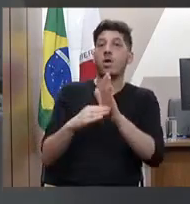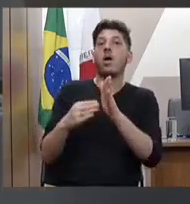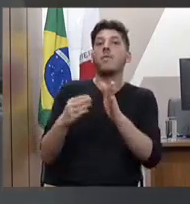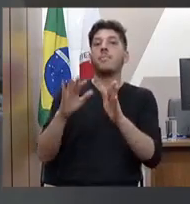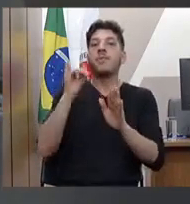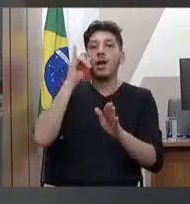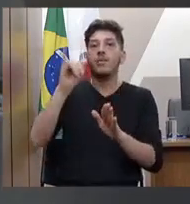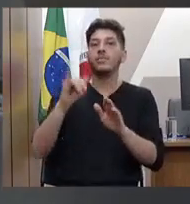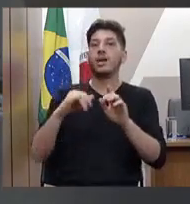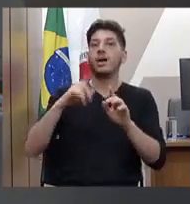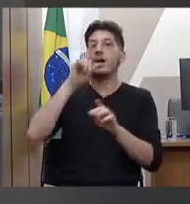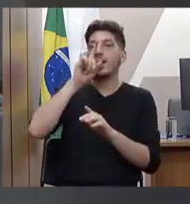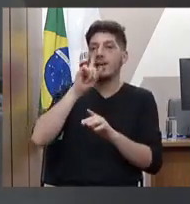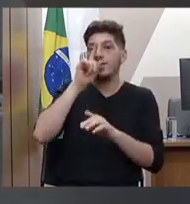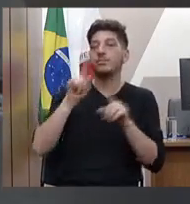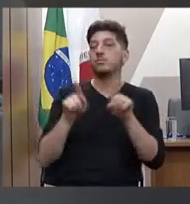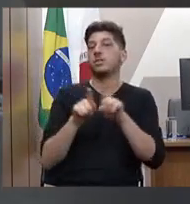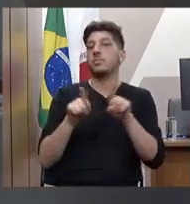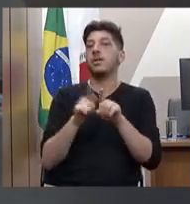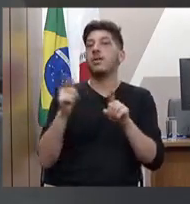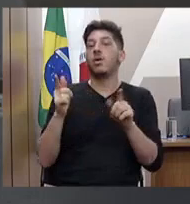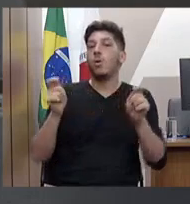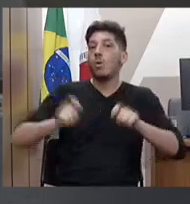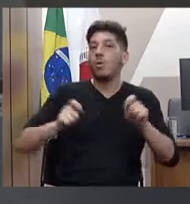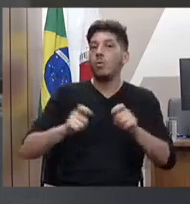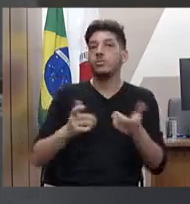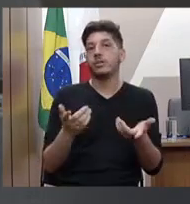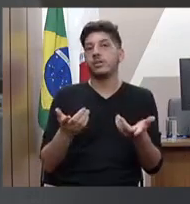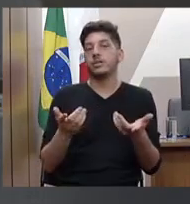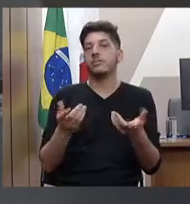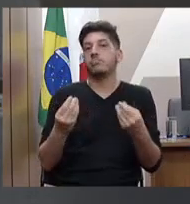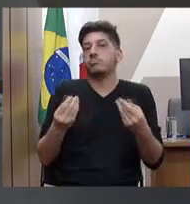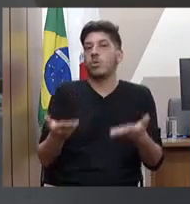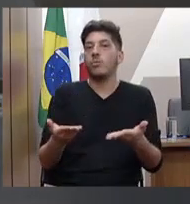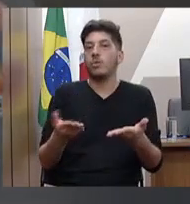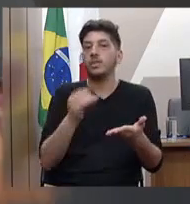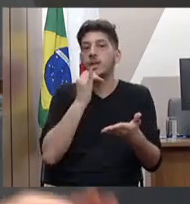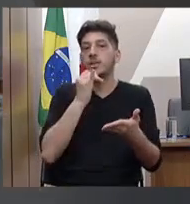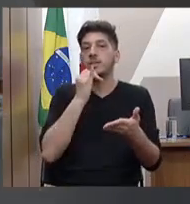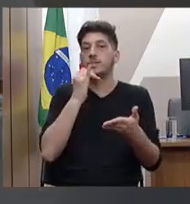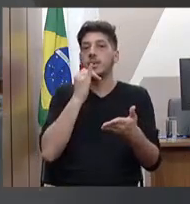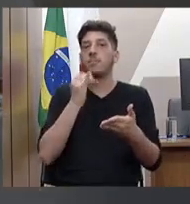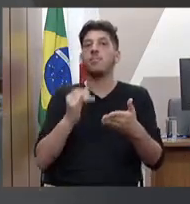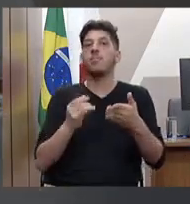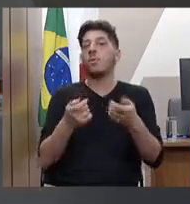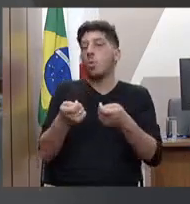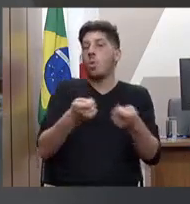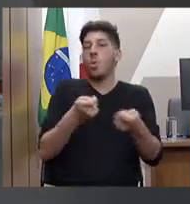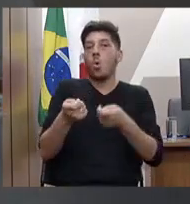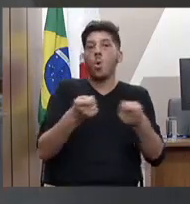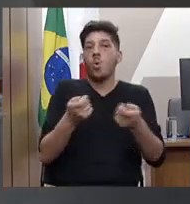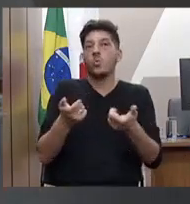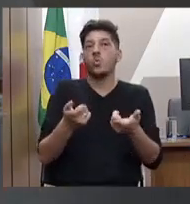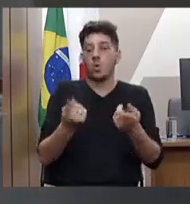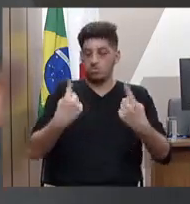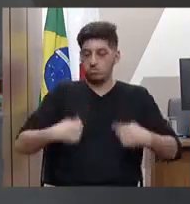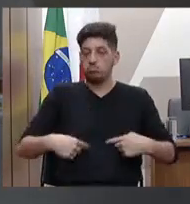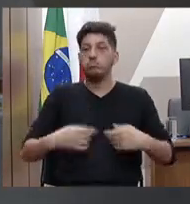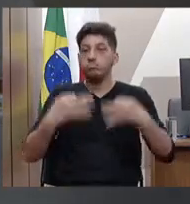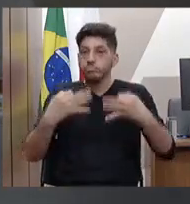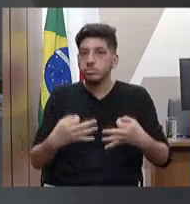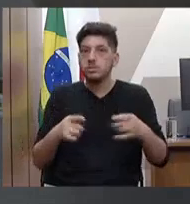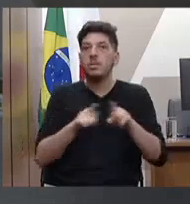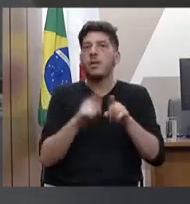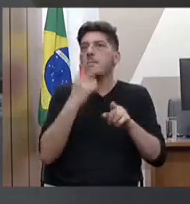adequado que entregam que são capazes de entregar uma análise Econômica adequada vários mas assim acho que